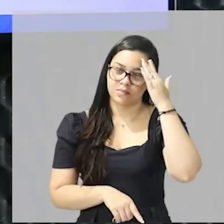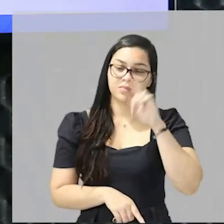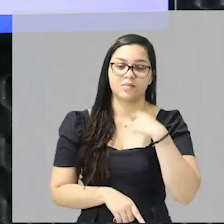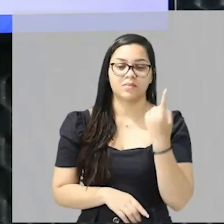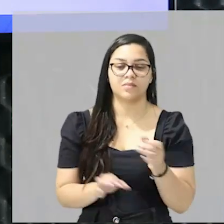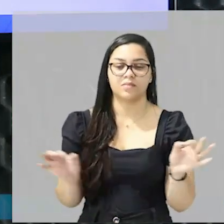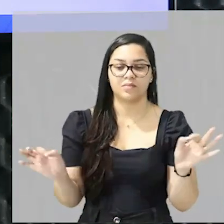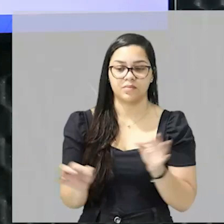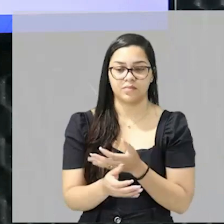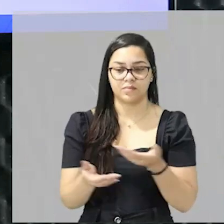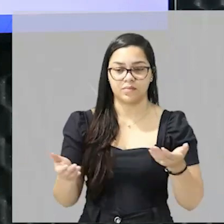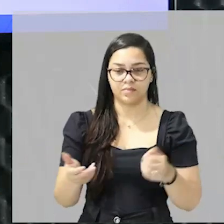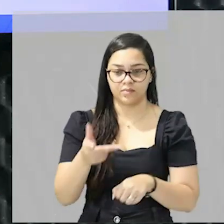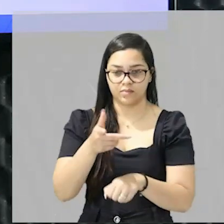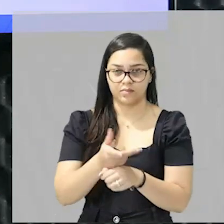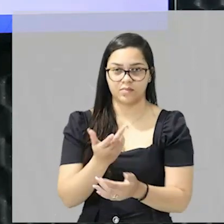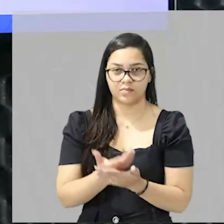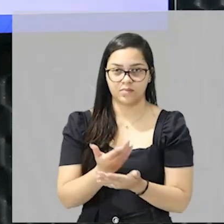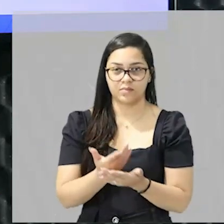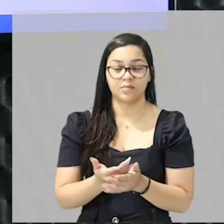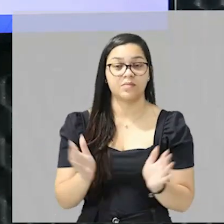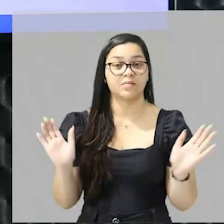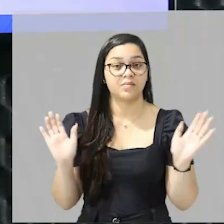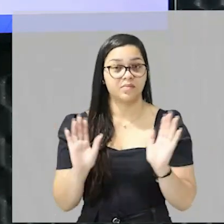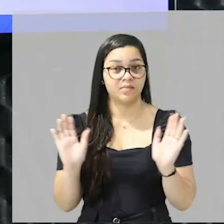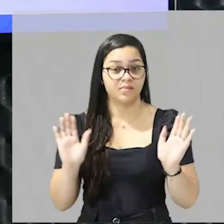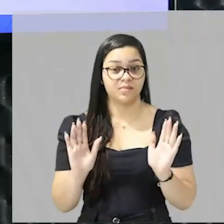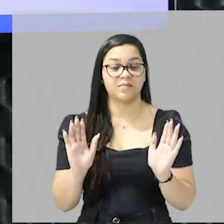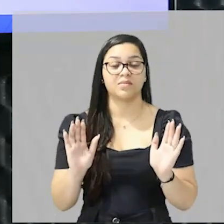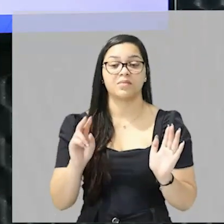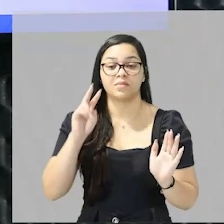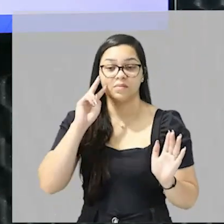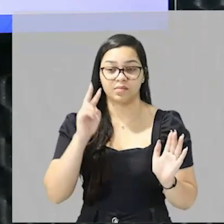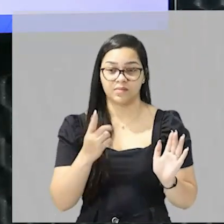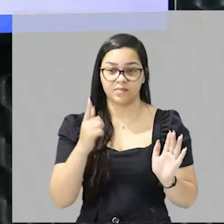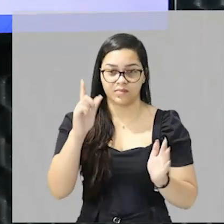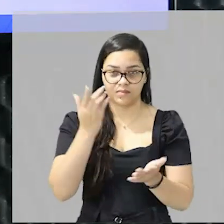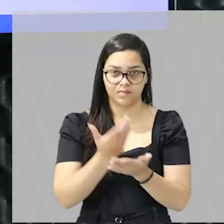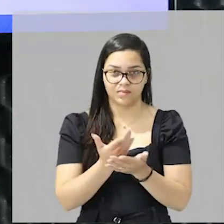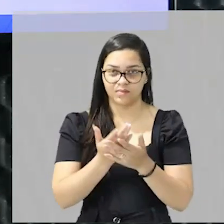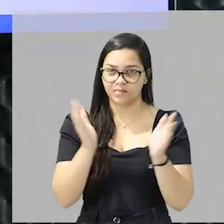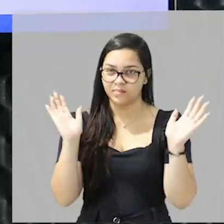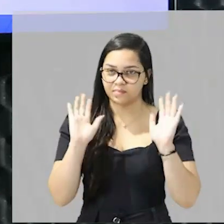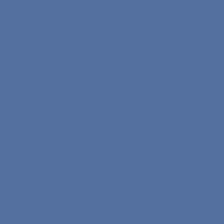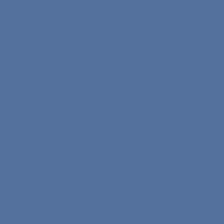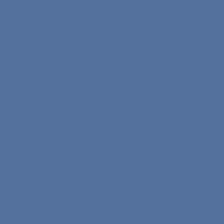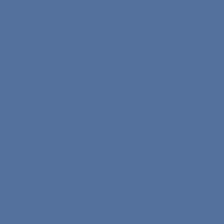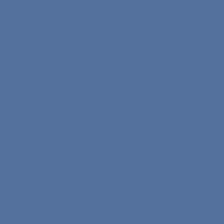por aqui, encerramos por hoje, até a próxima e não deixem de acompanhar as próximas aulas. Bye, bye!